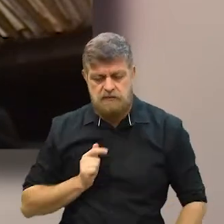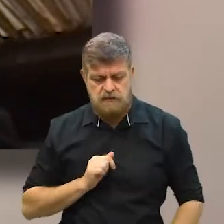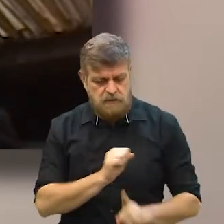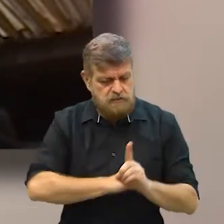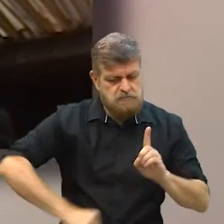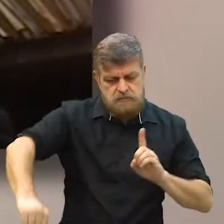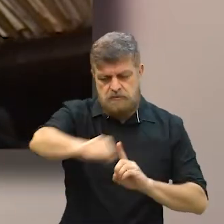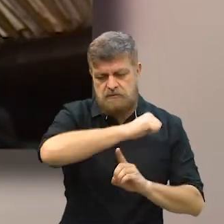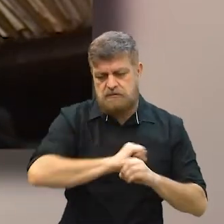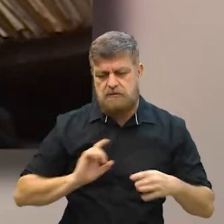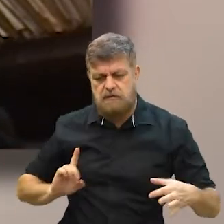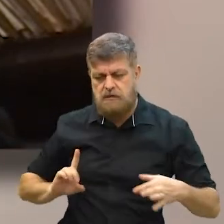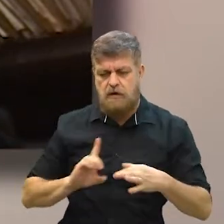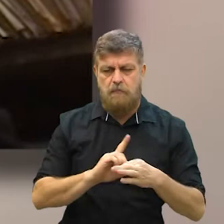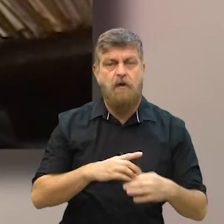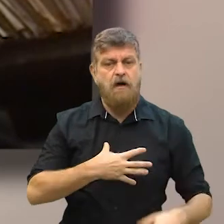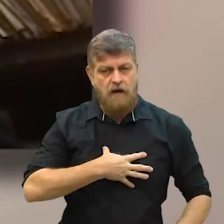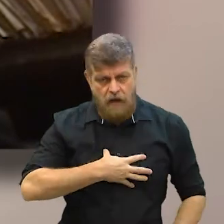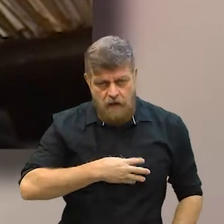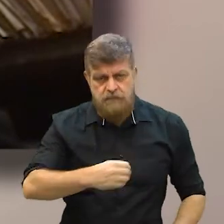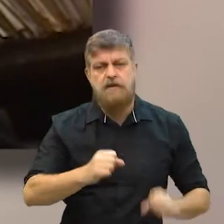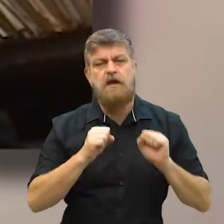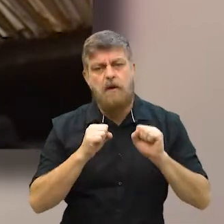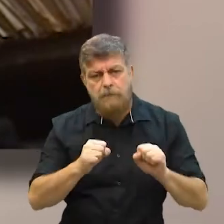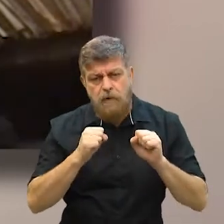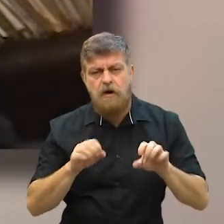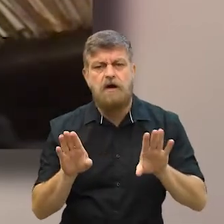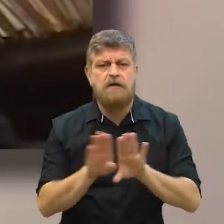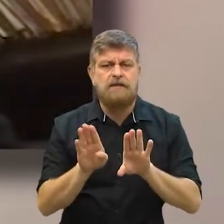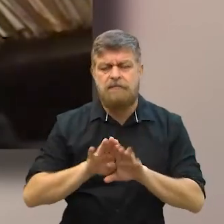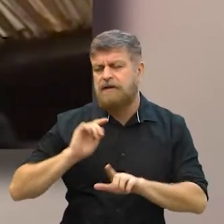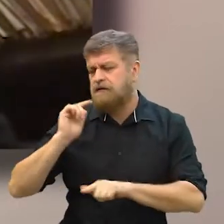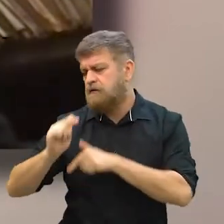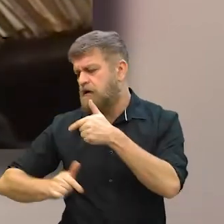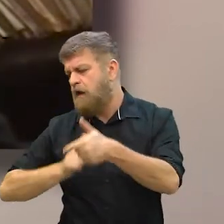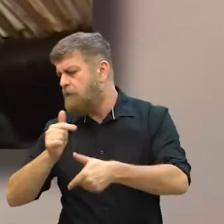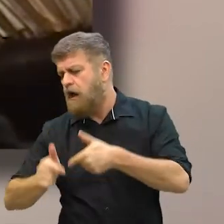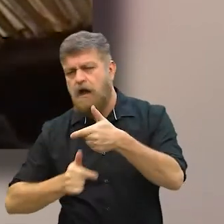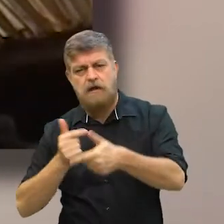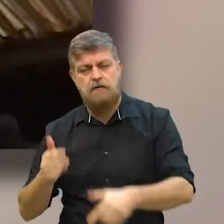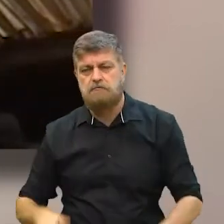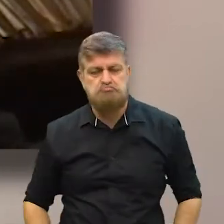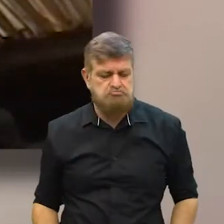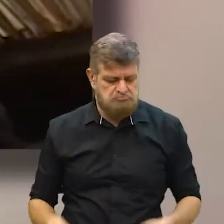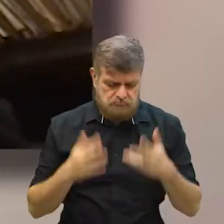vida social, pode ter filhos, pode ter o seu trabalho.